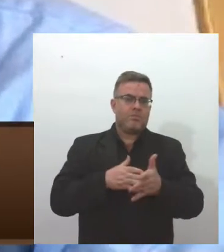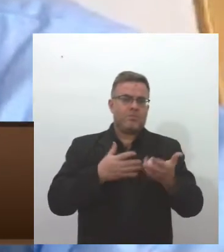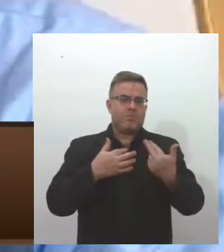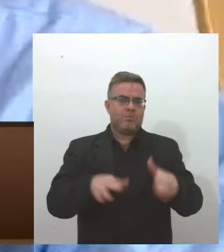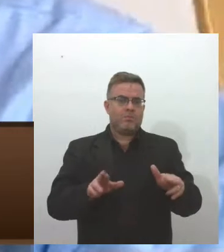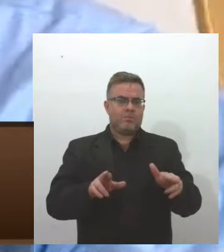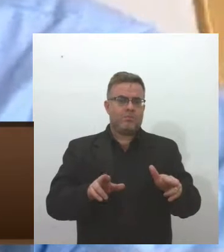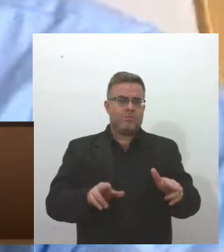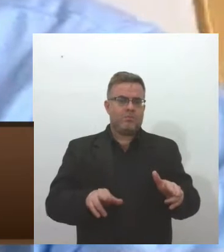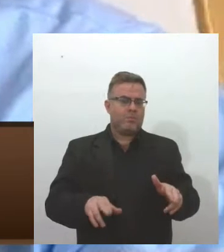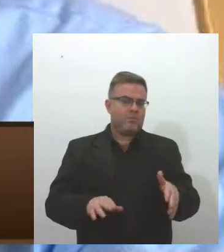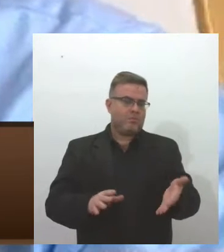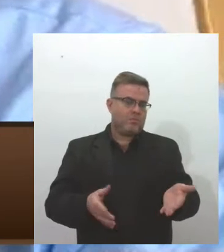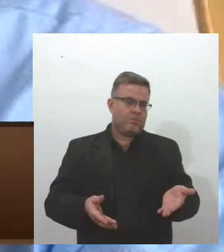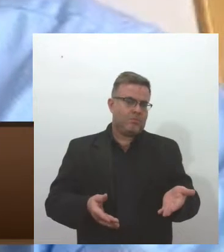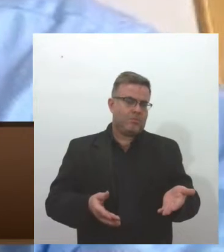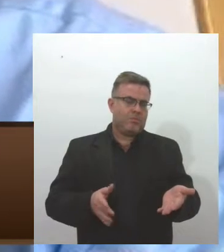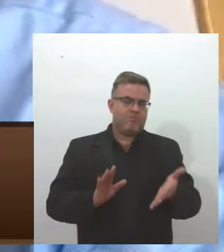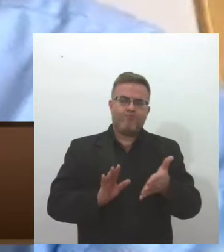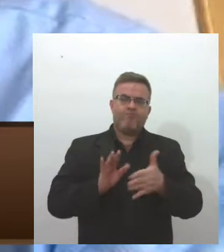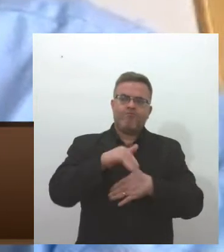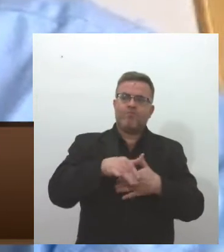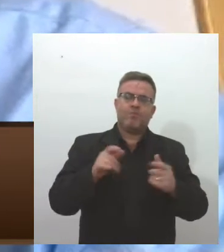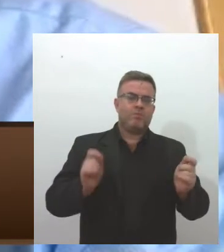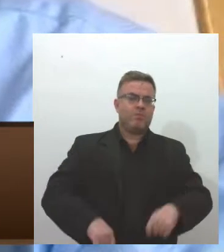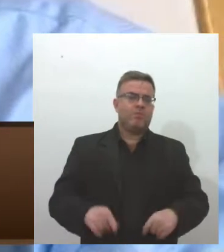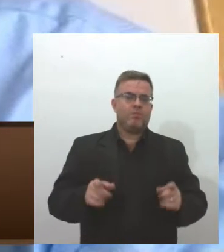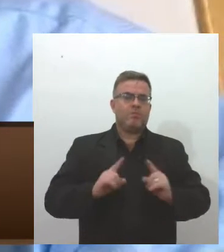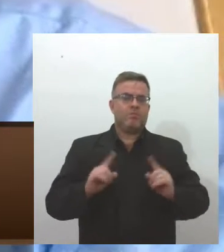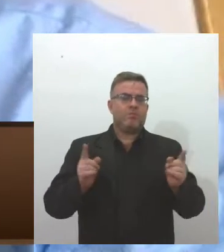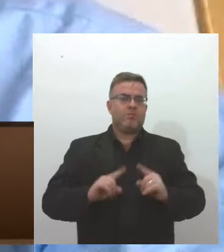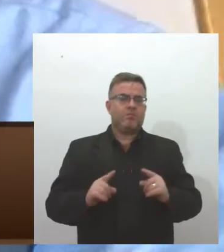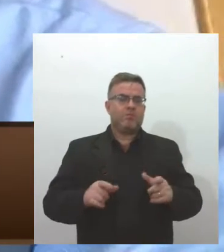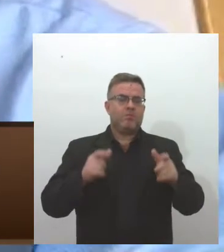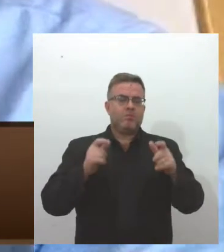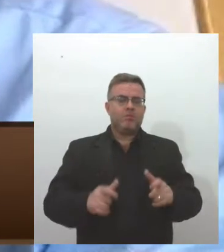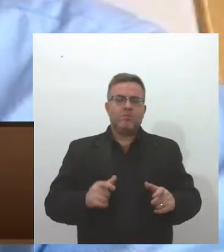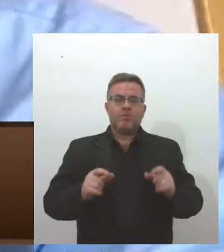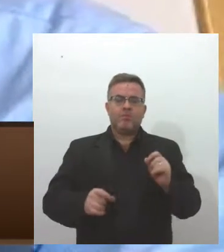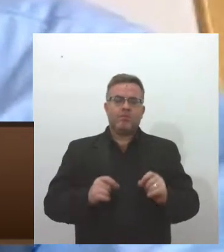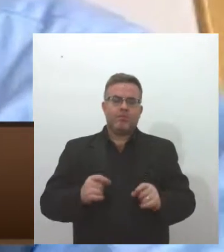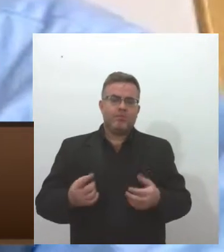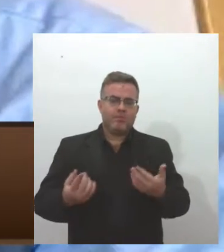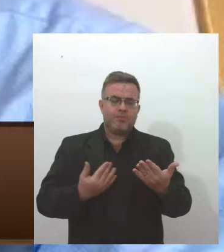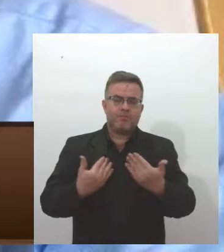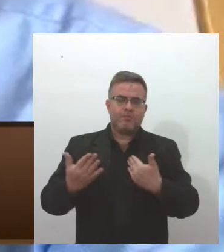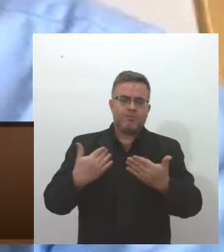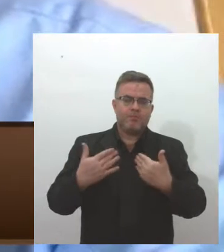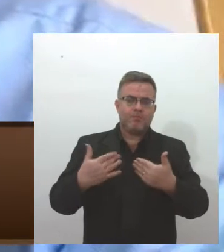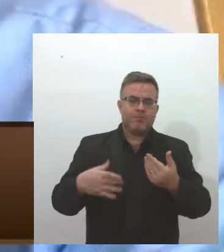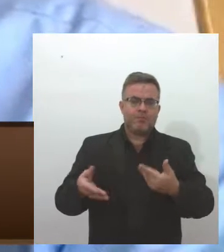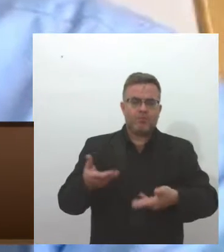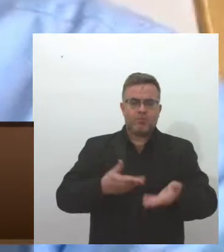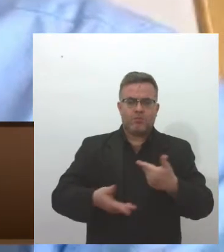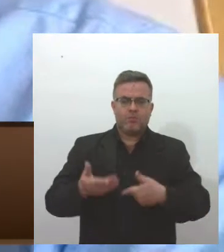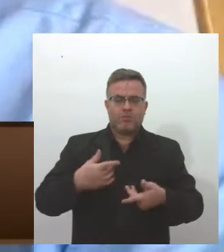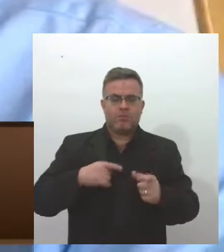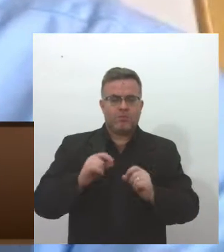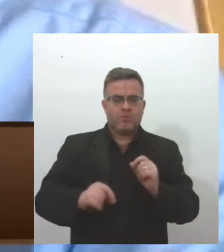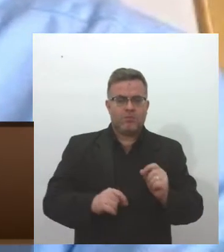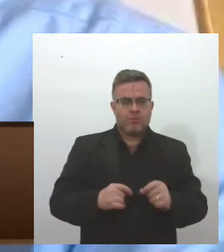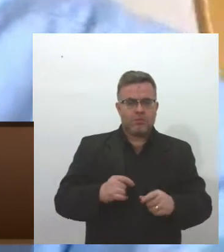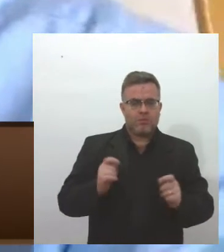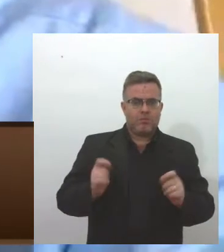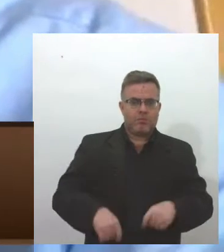de transpor. O governo do estado, ele tem dialogado com esses órgãos de uma forma muito